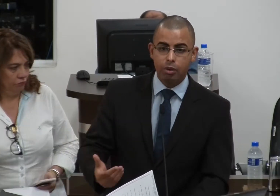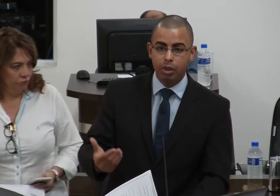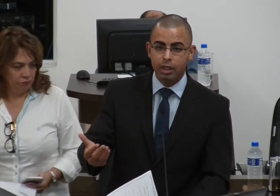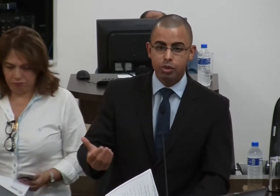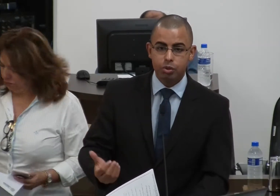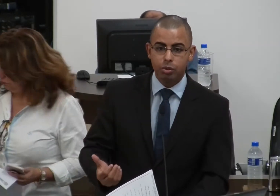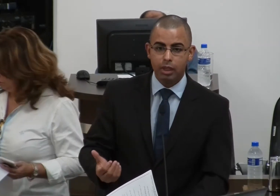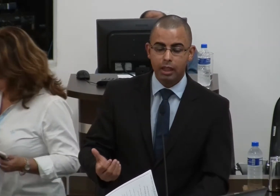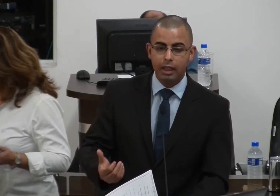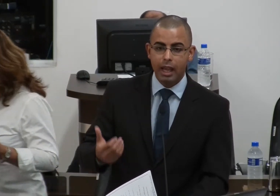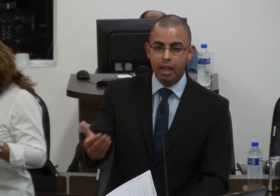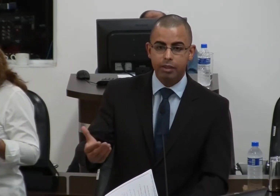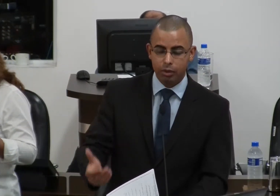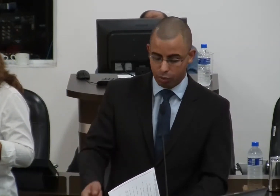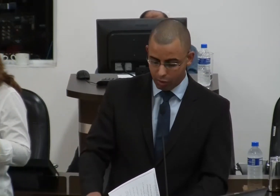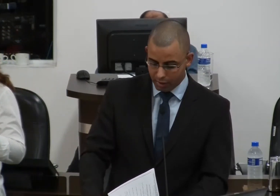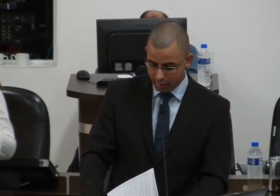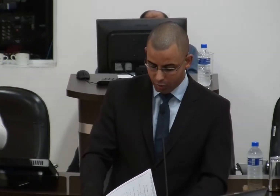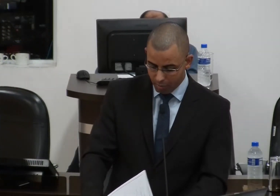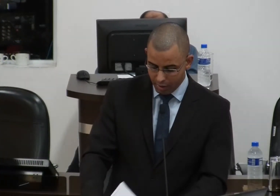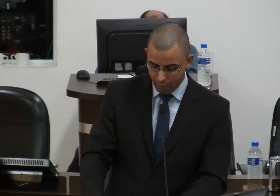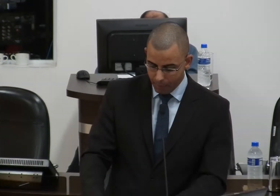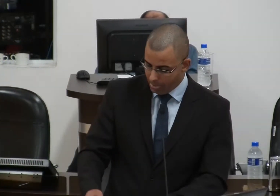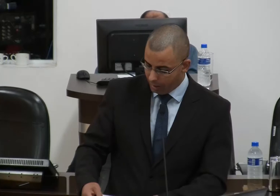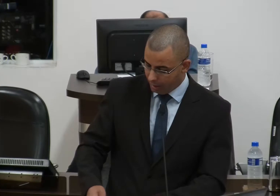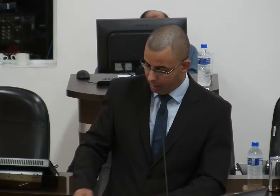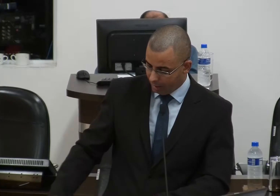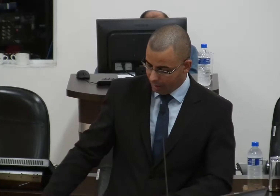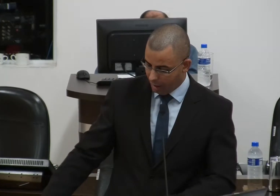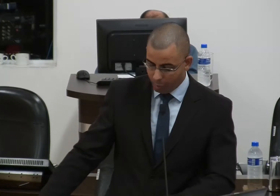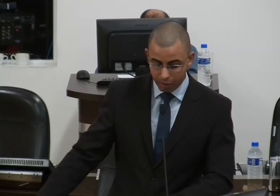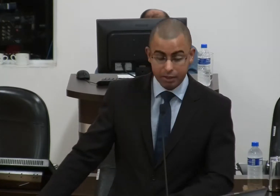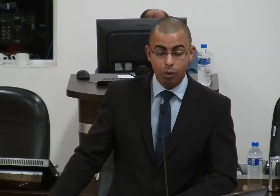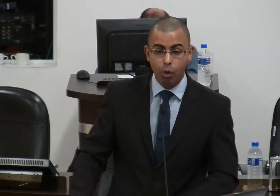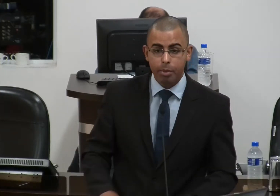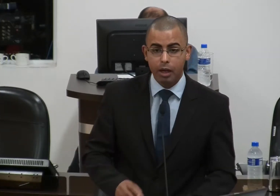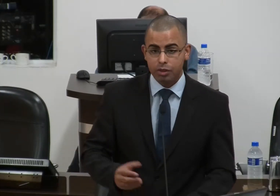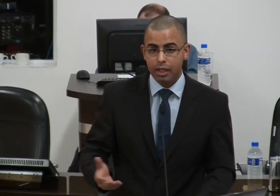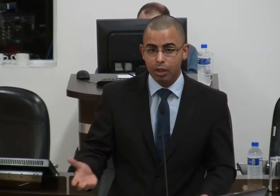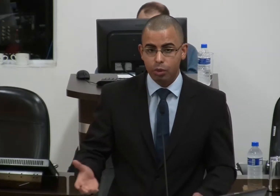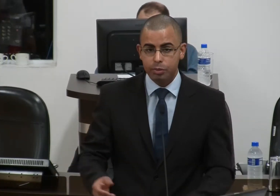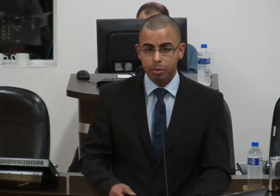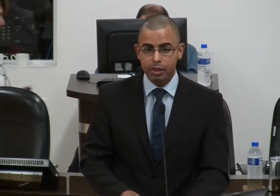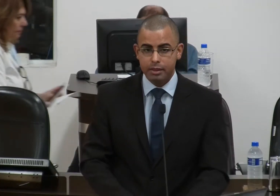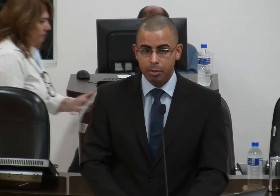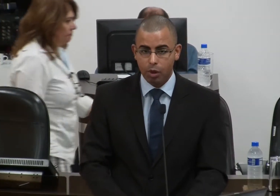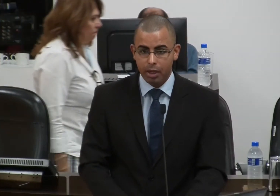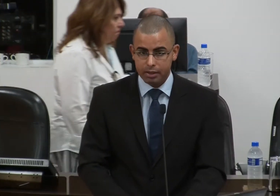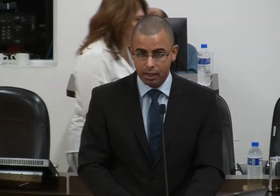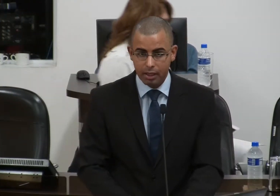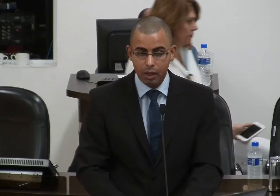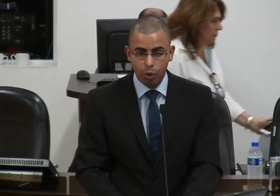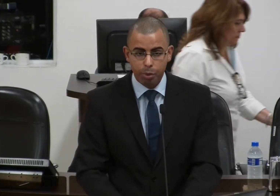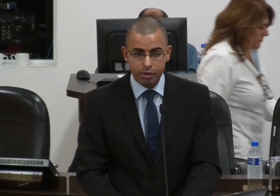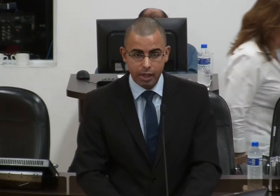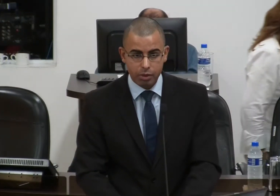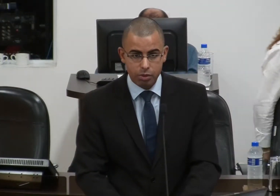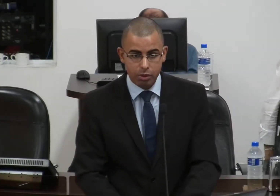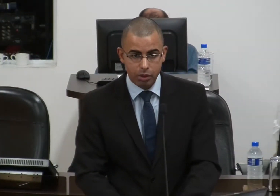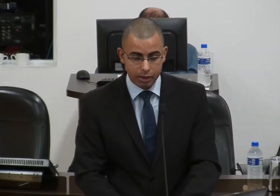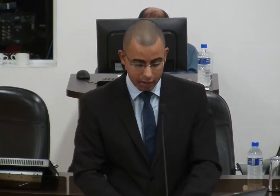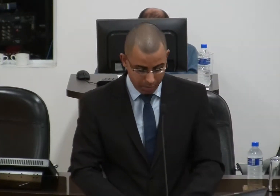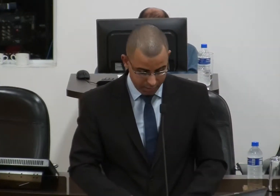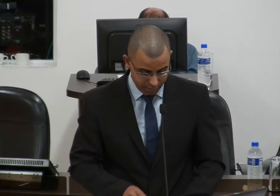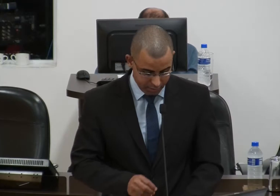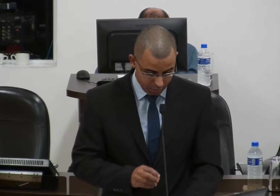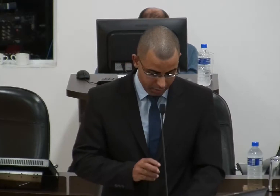fevereiro, isso leva toda ali a população cobrar os vereadores para poder saber como é que está o processo